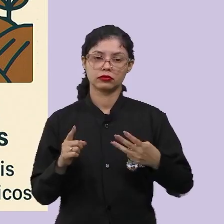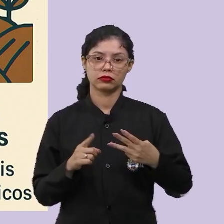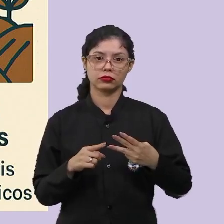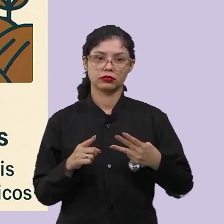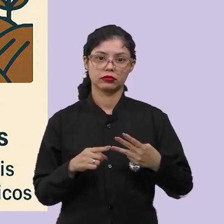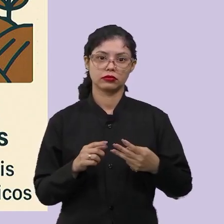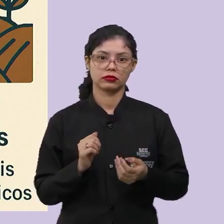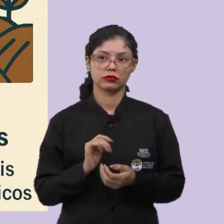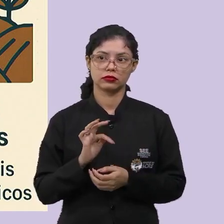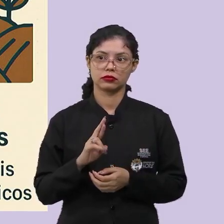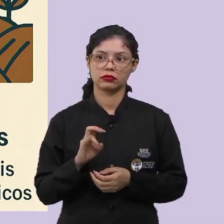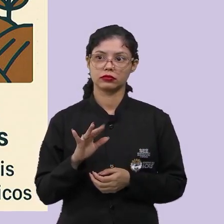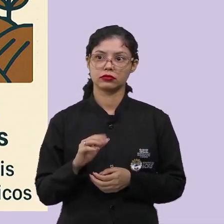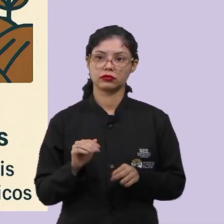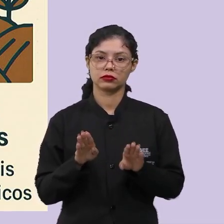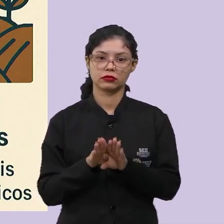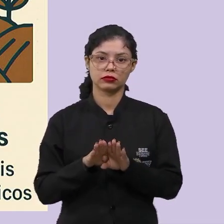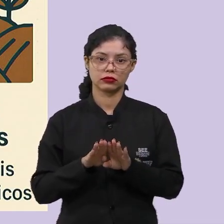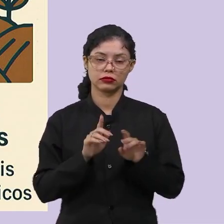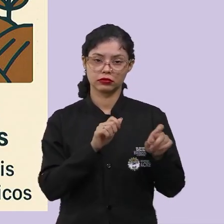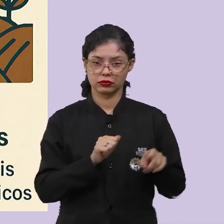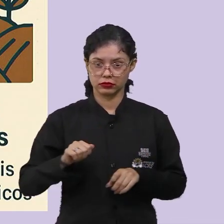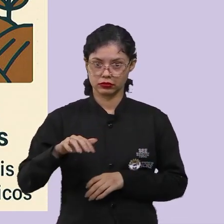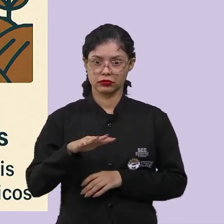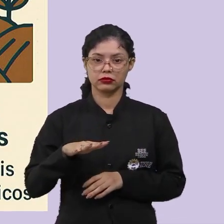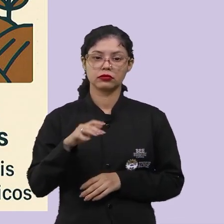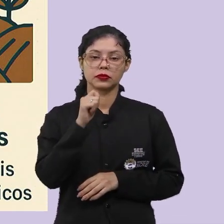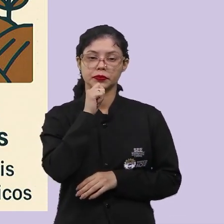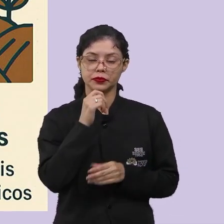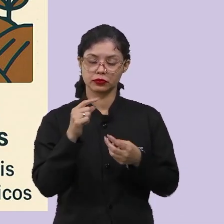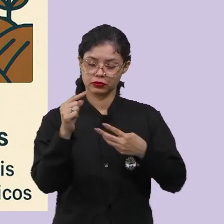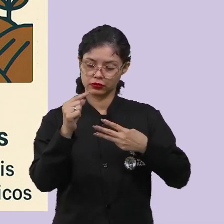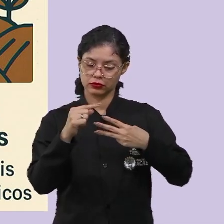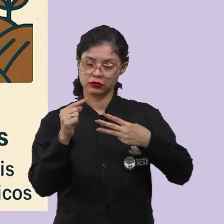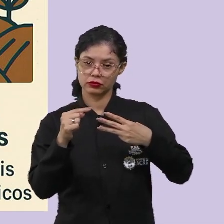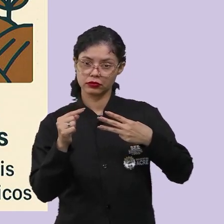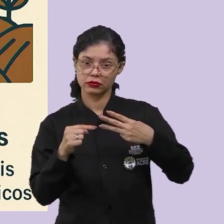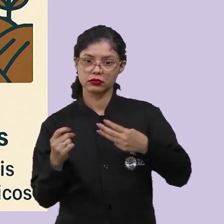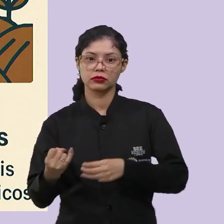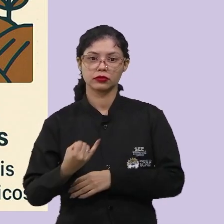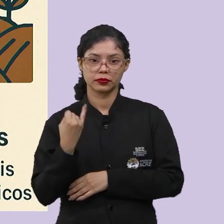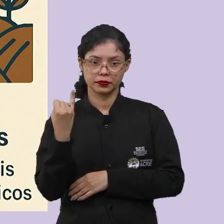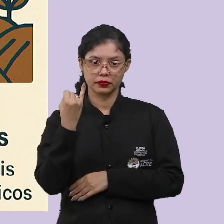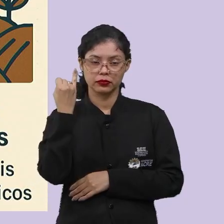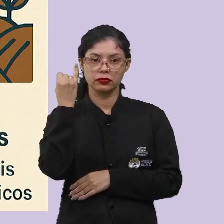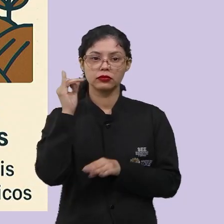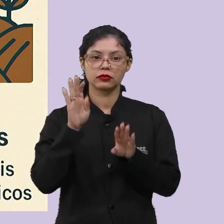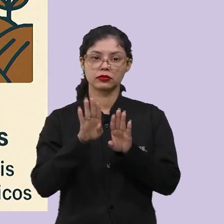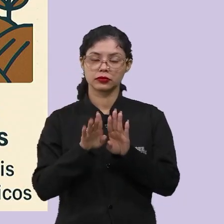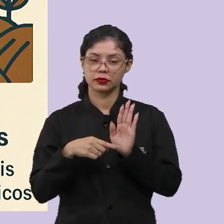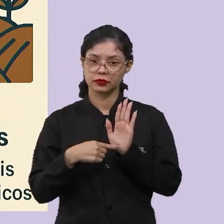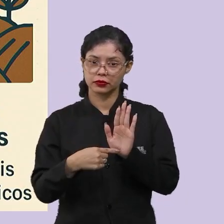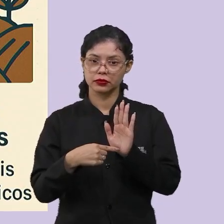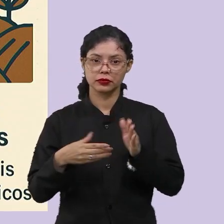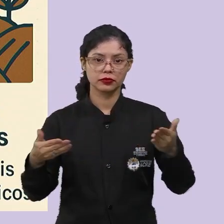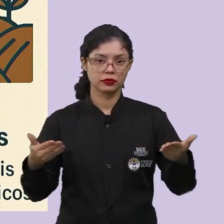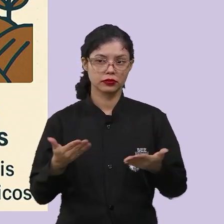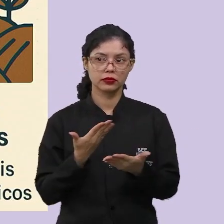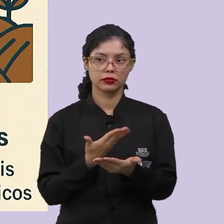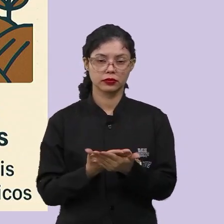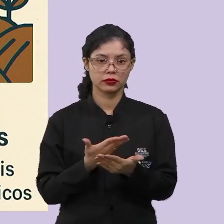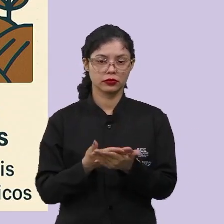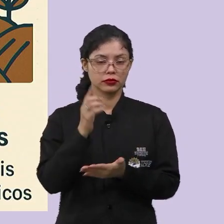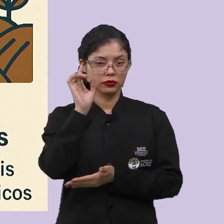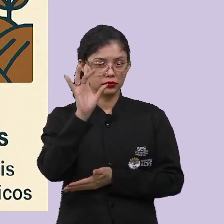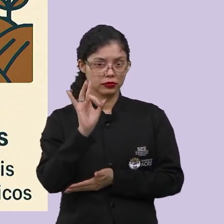o fomento agrícola. E aí? Então, são 3 viés importantes que apresentamos na aula de hoje. Cada